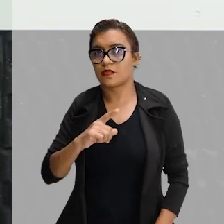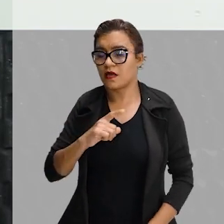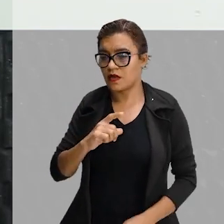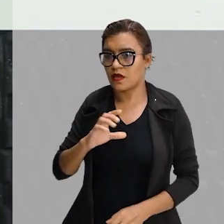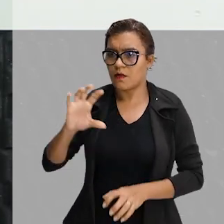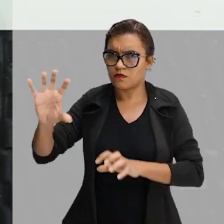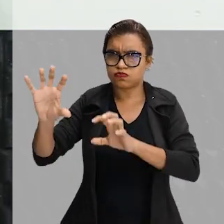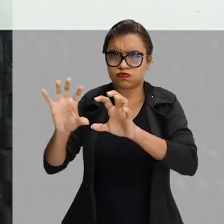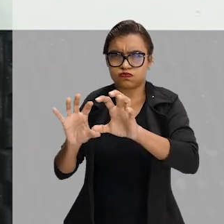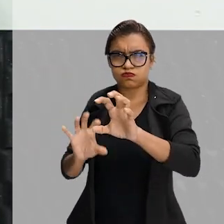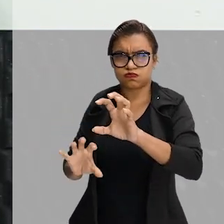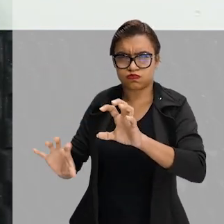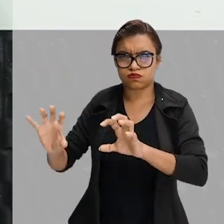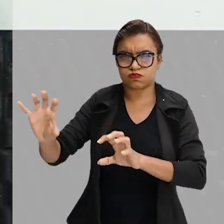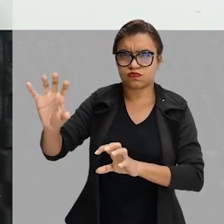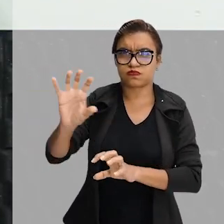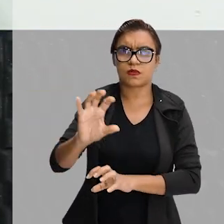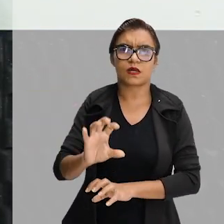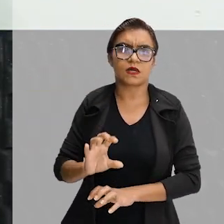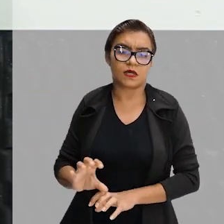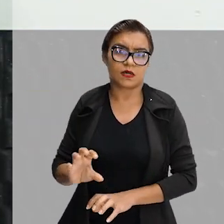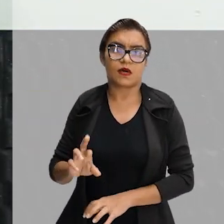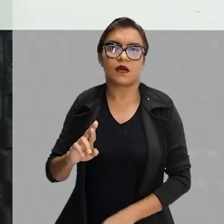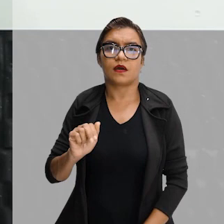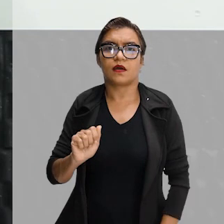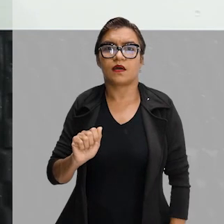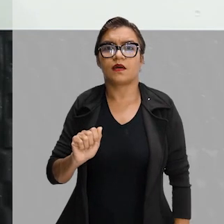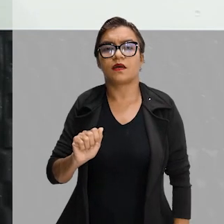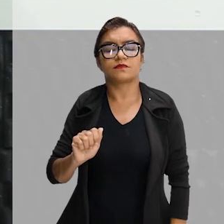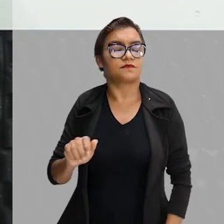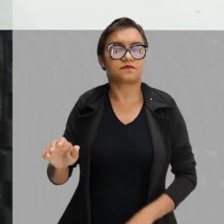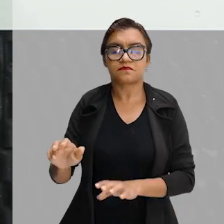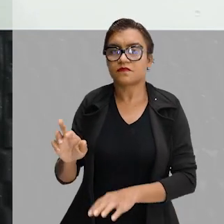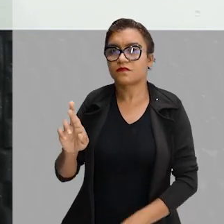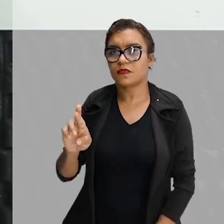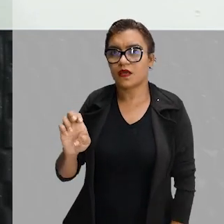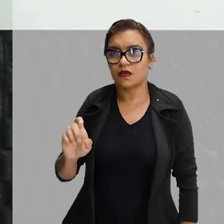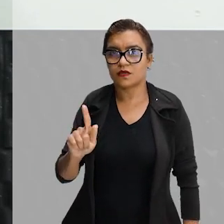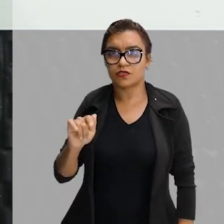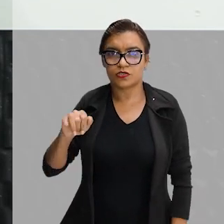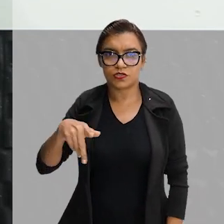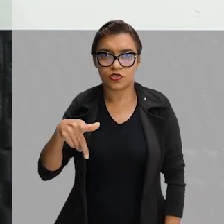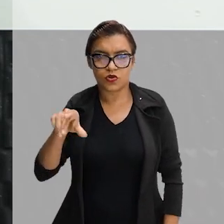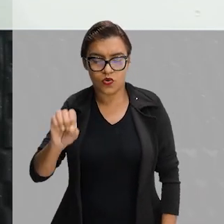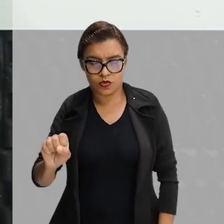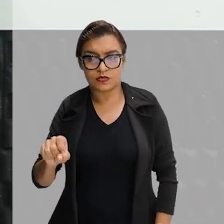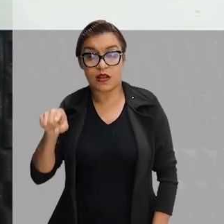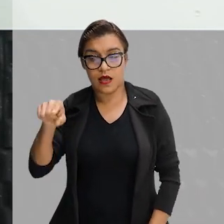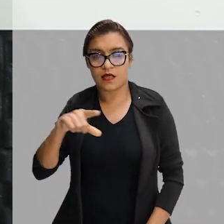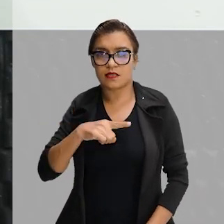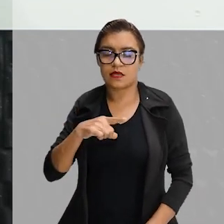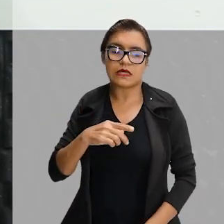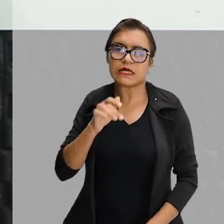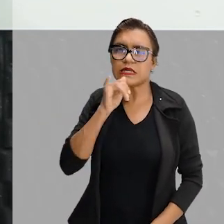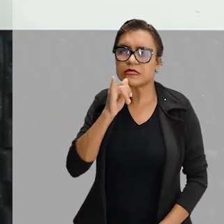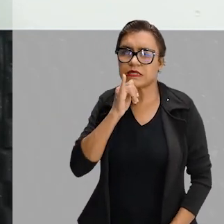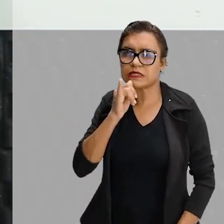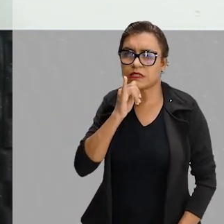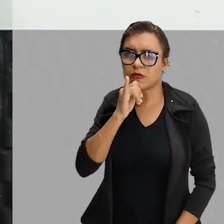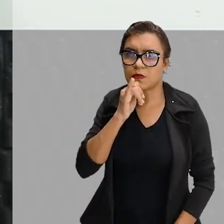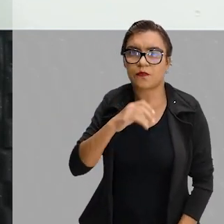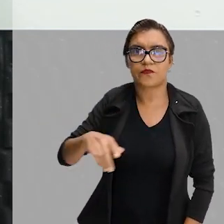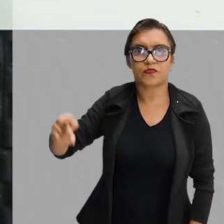regiões. Enquanto regiões, eu tinha o seguinte, ó, eu tinha em São Paulo o café,